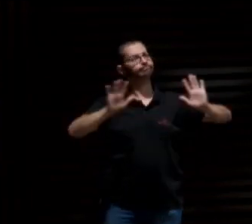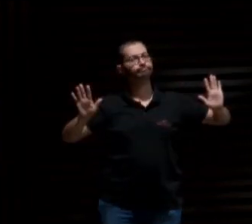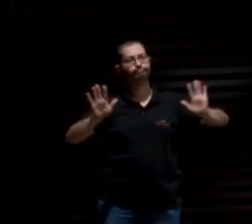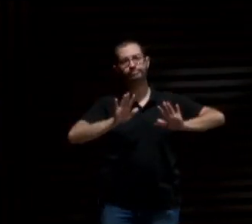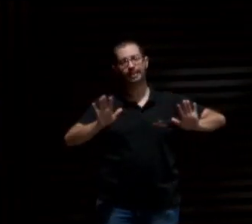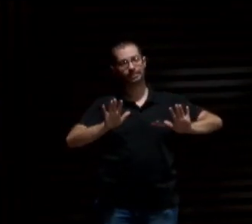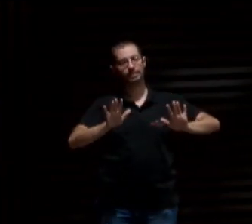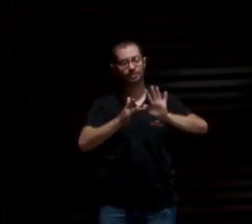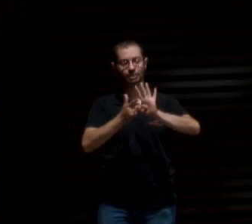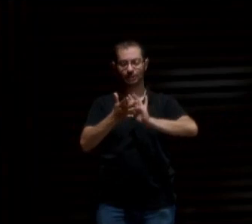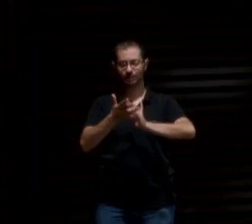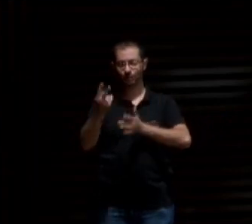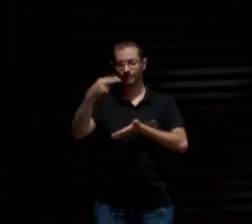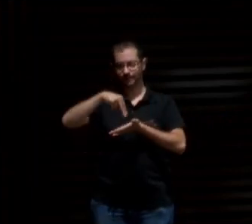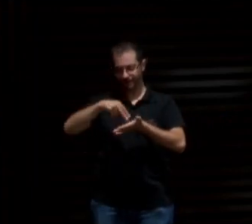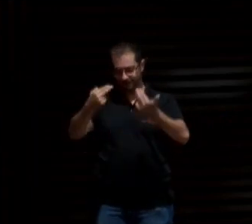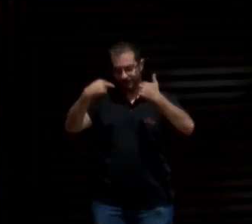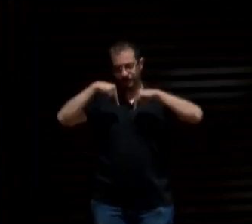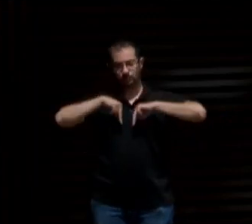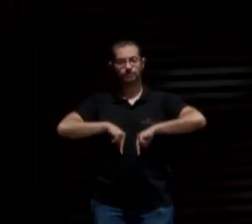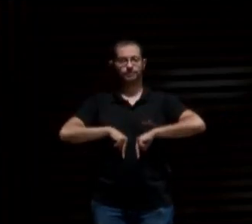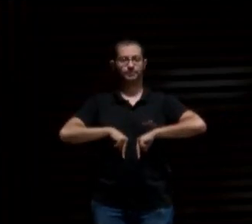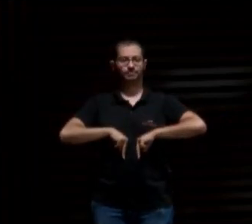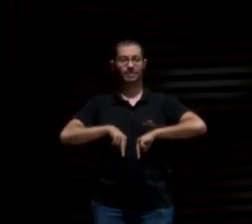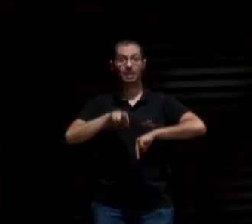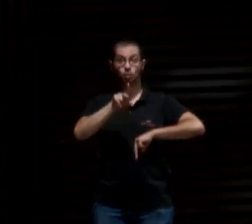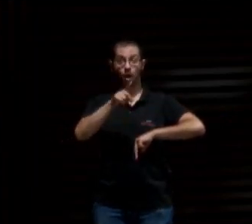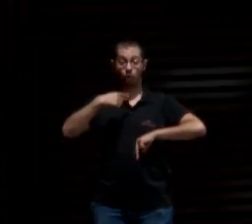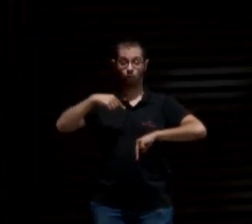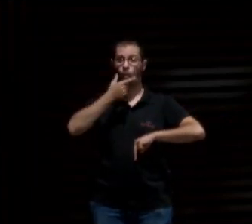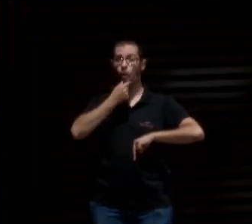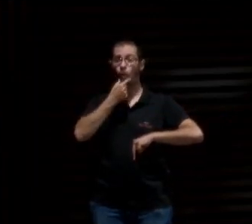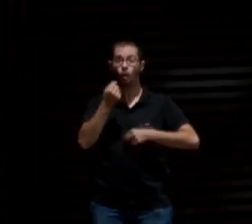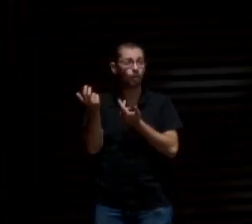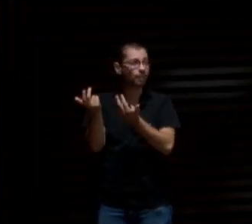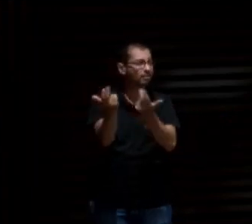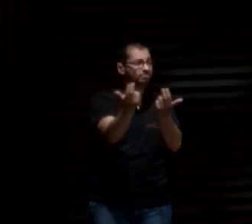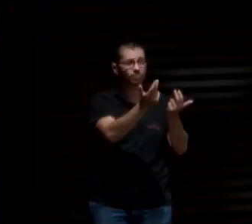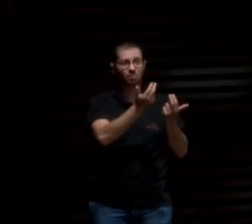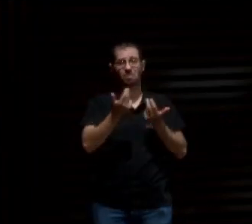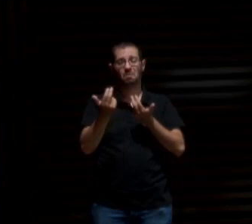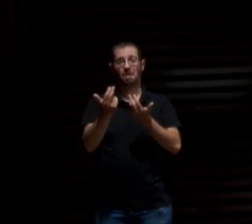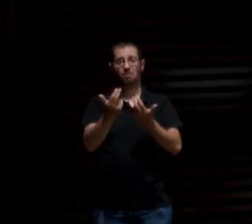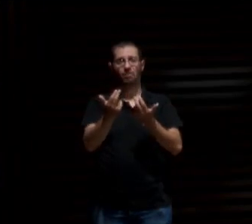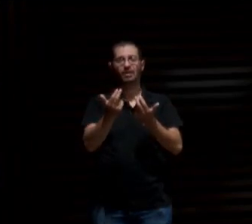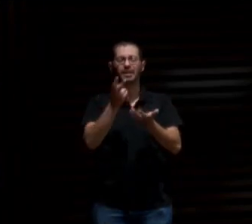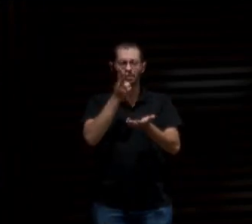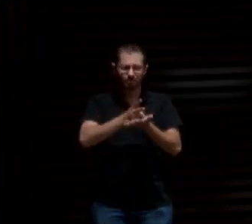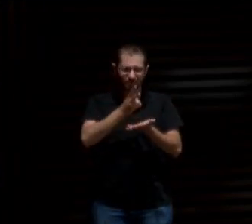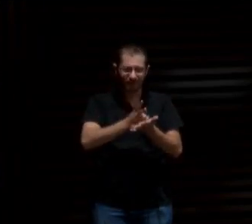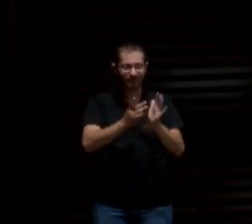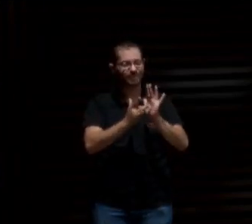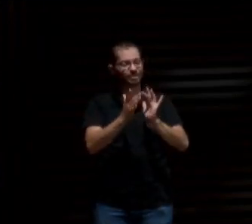servo, tornando-se em semelhança de homens. E reconhecido em figura humana, a si mesmo se humilhou, tornando-se obediente até a morte, morte